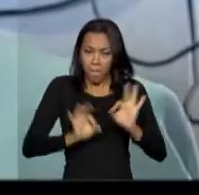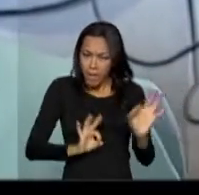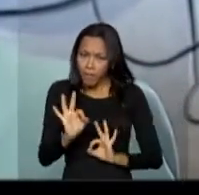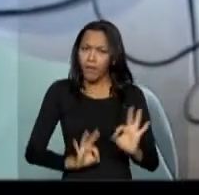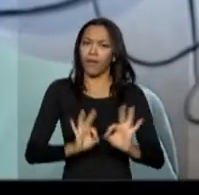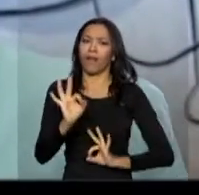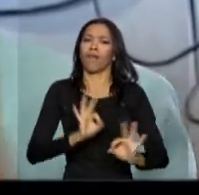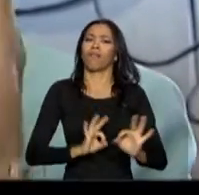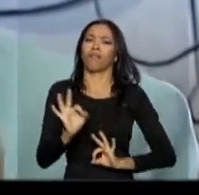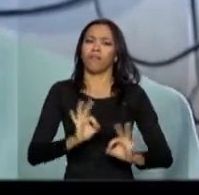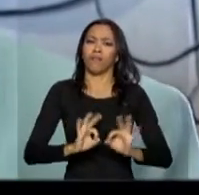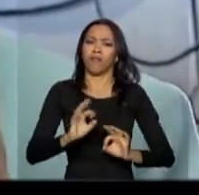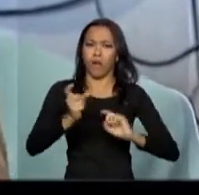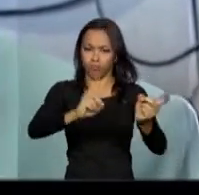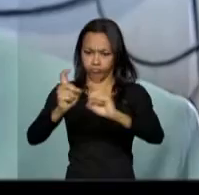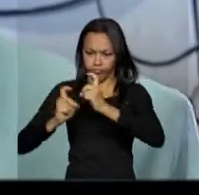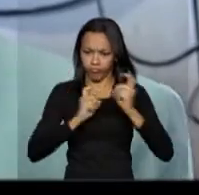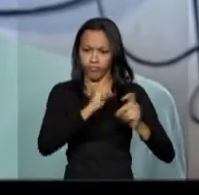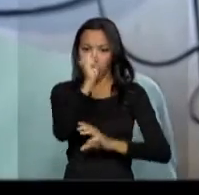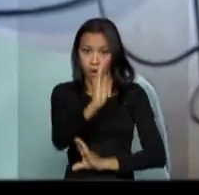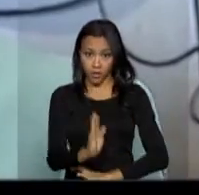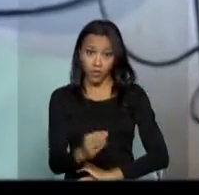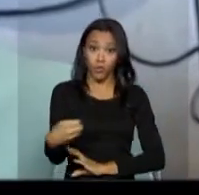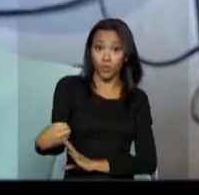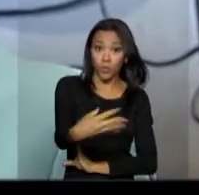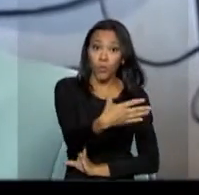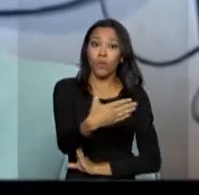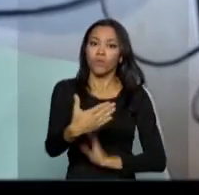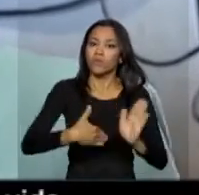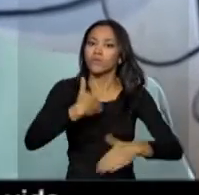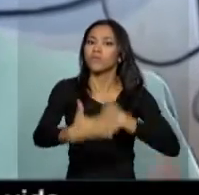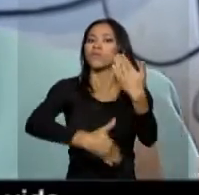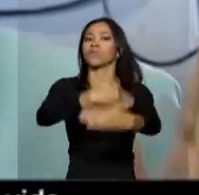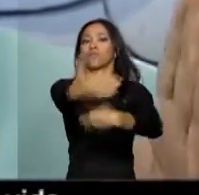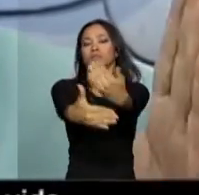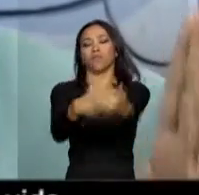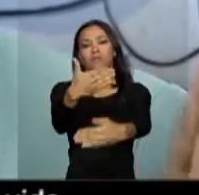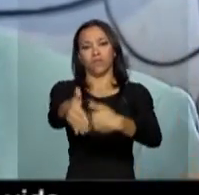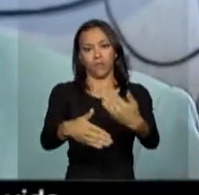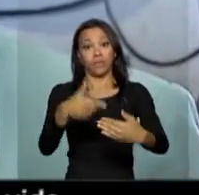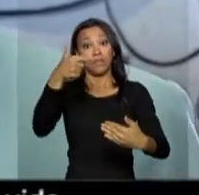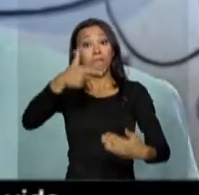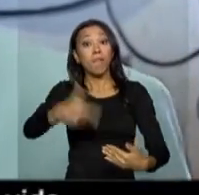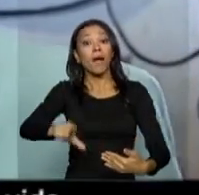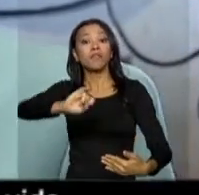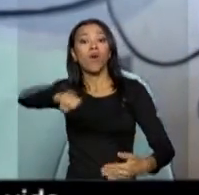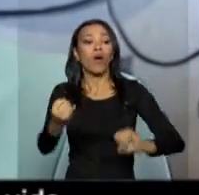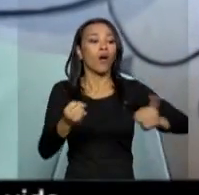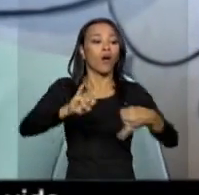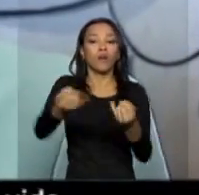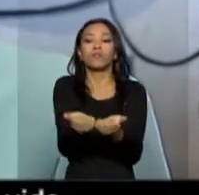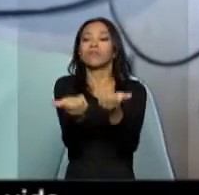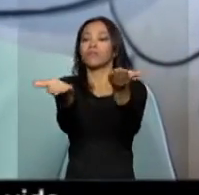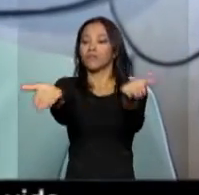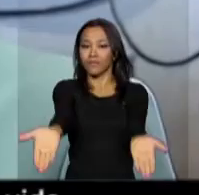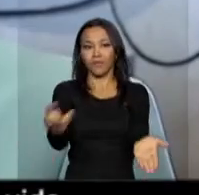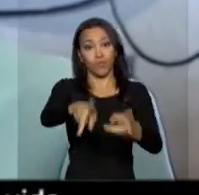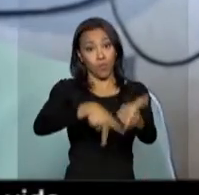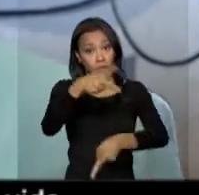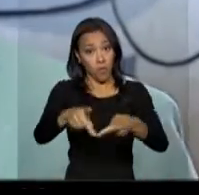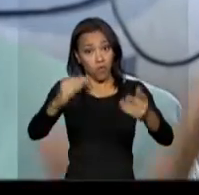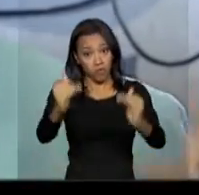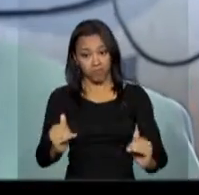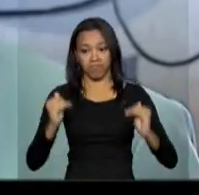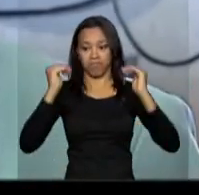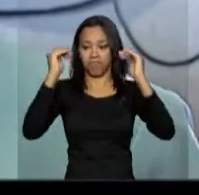conduzir o Brasil no caminho de um novo ciclo de crescimento, ampliando as oportunidades para nosso povo subir na